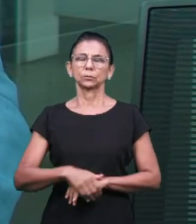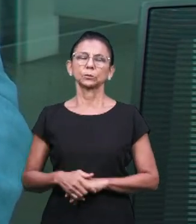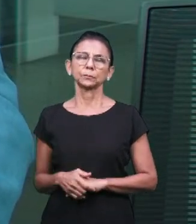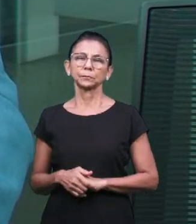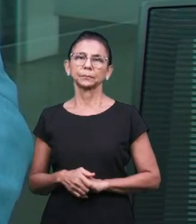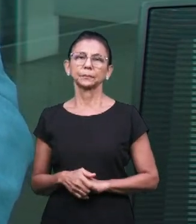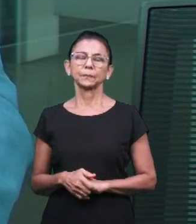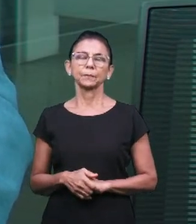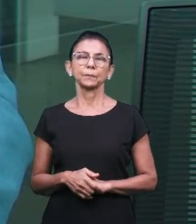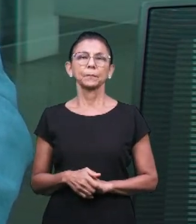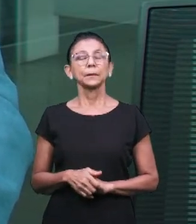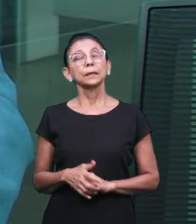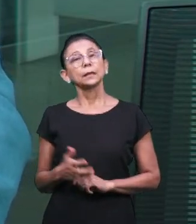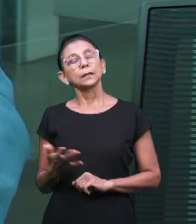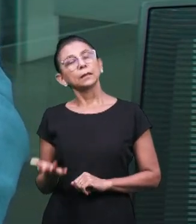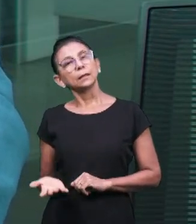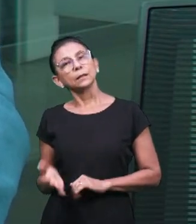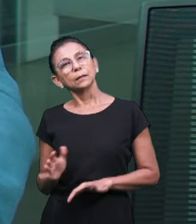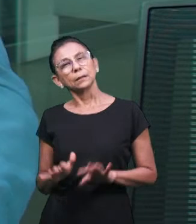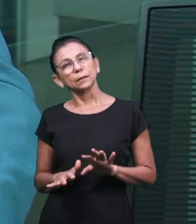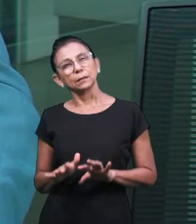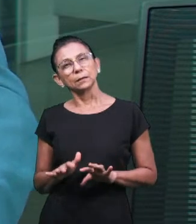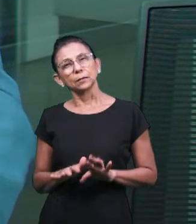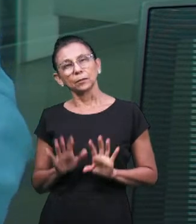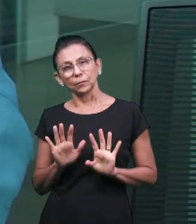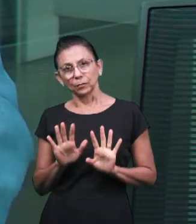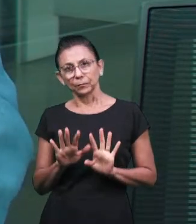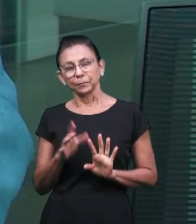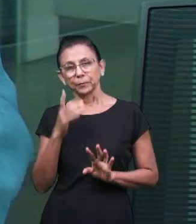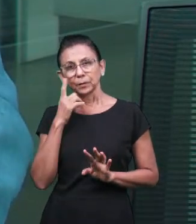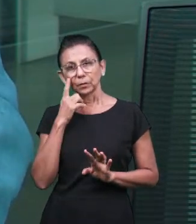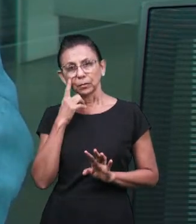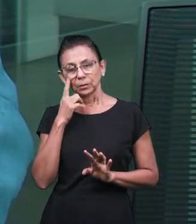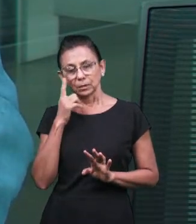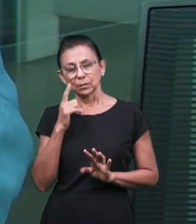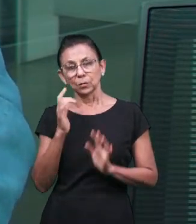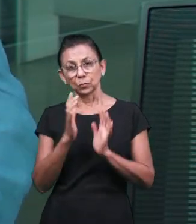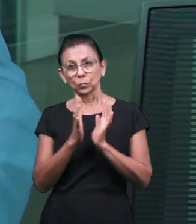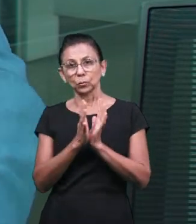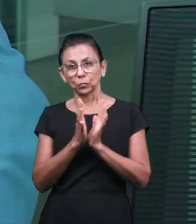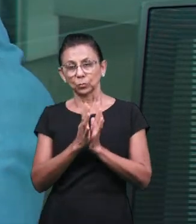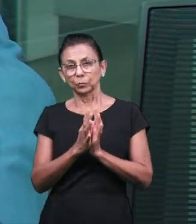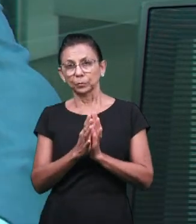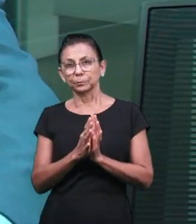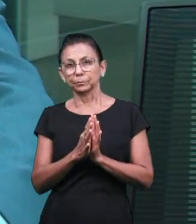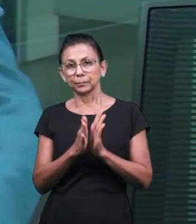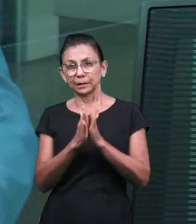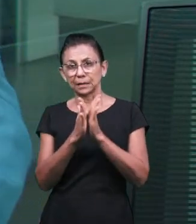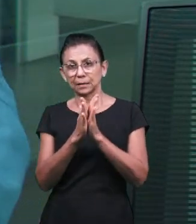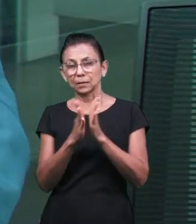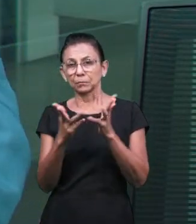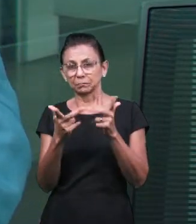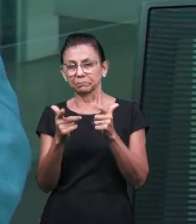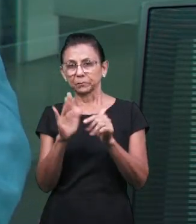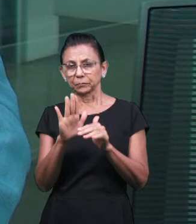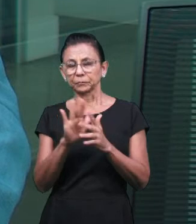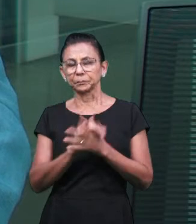Quando um determinado... Olha como é que o grupo de intercessão era uma coisa espetacular. Uma dessas